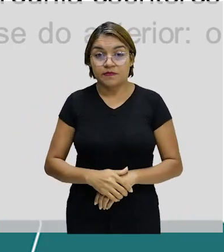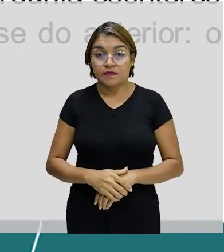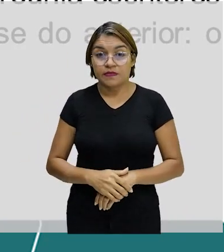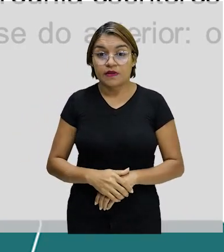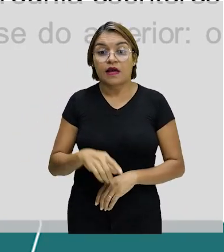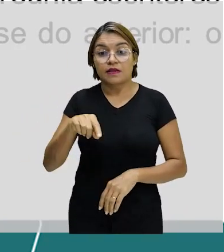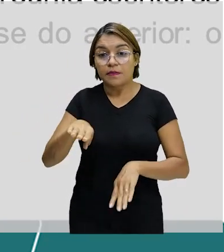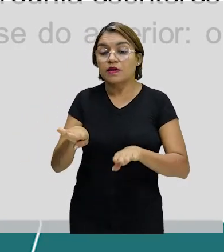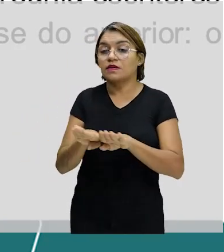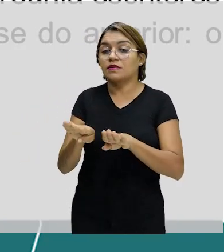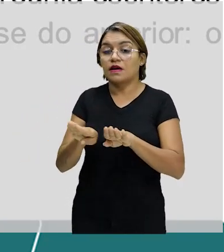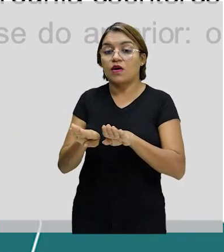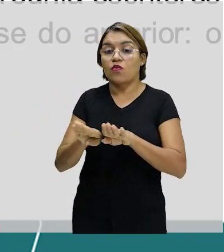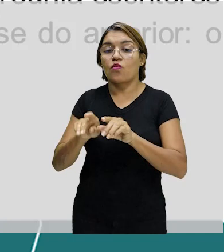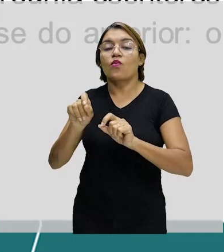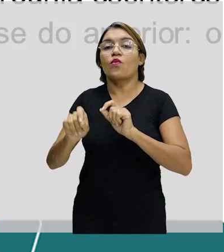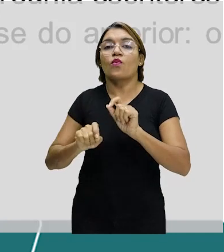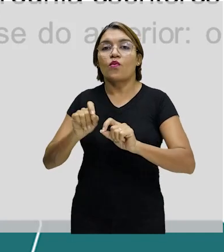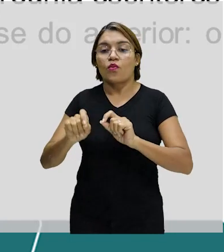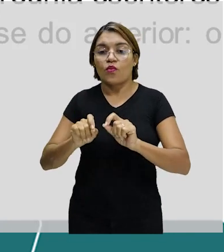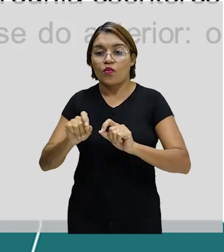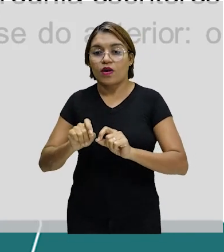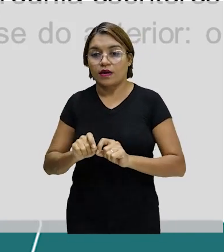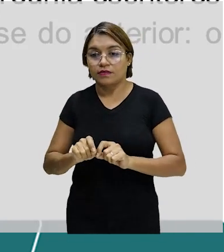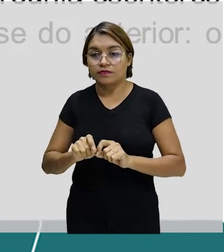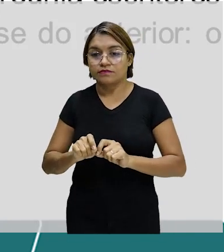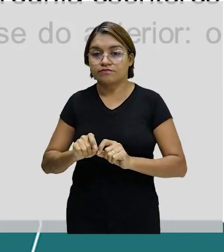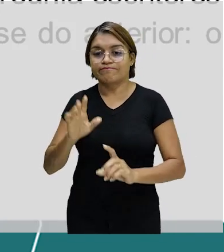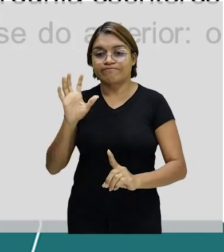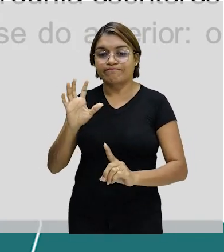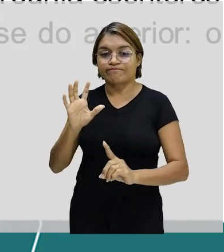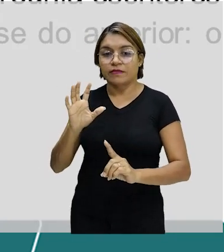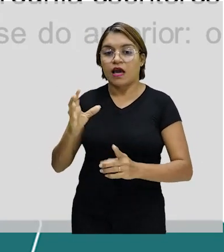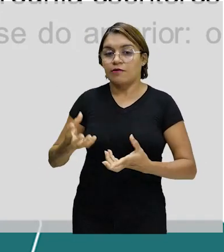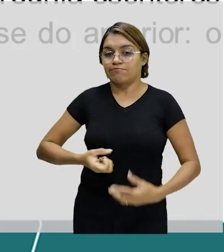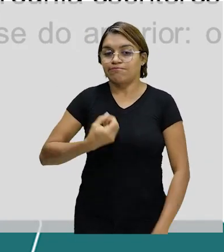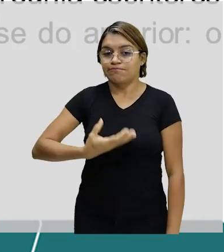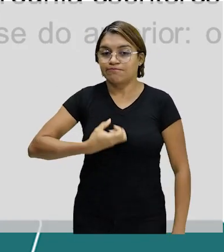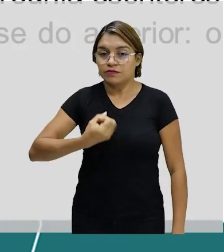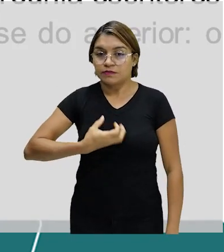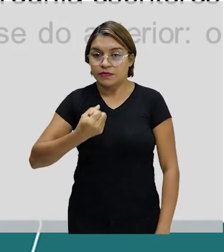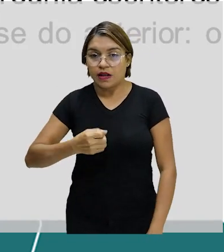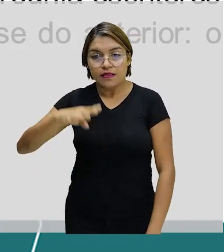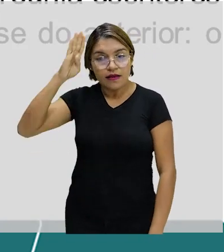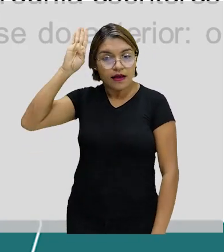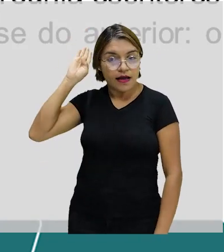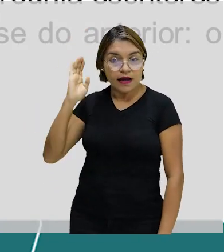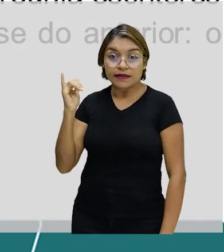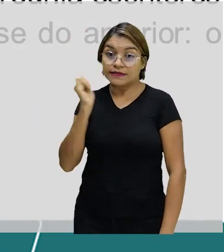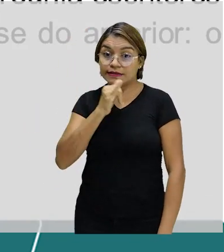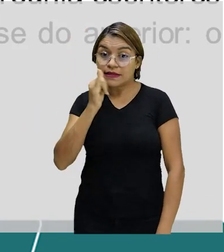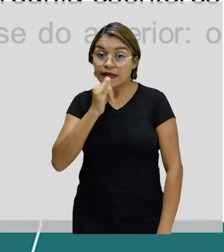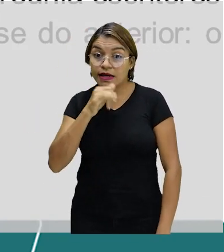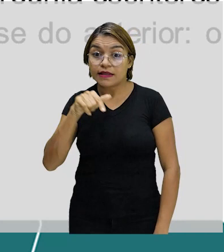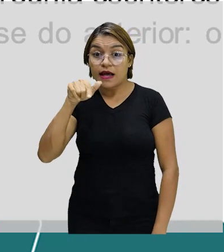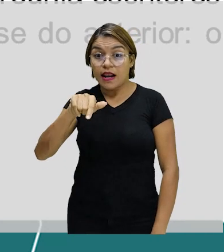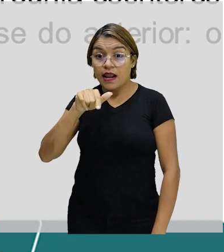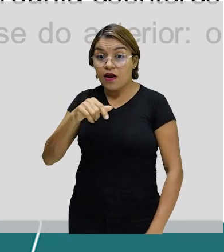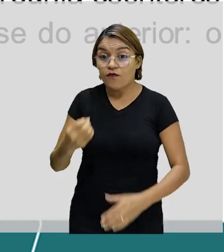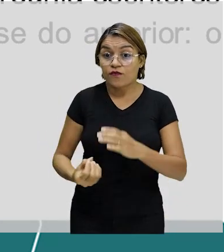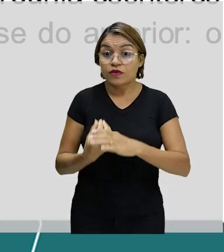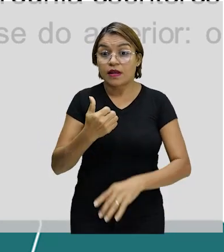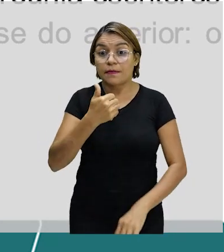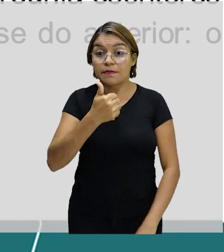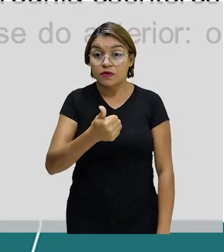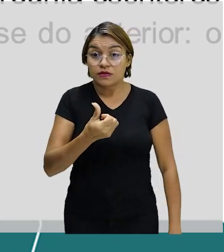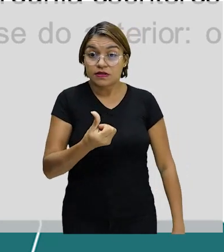arcadismo português foi inspirado na Arcádia italiana, fundada em 1690. Vale lembrar que a Arcádia